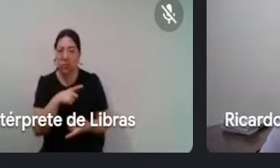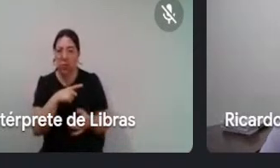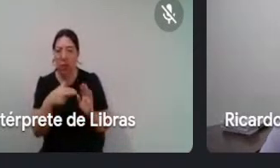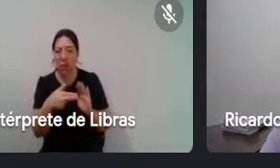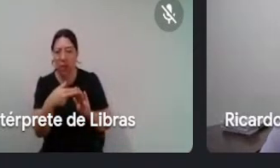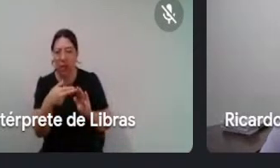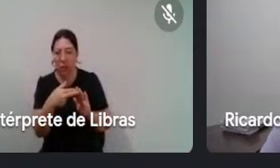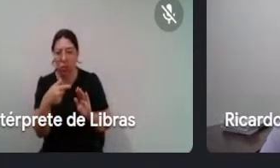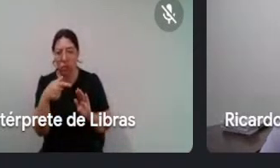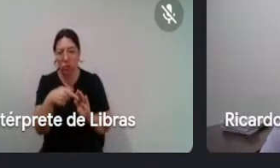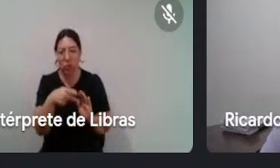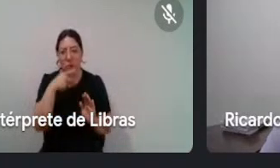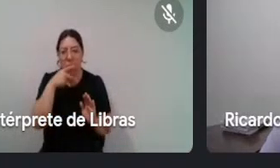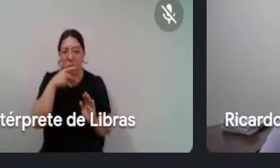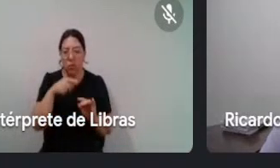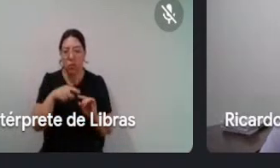há,